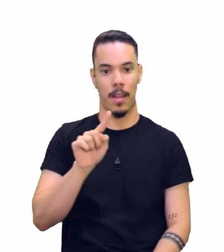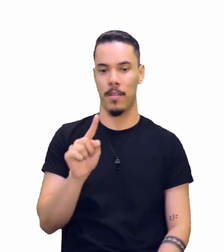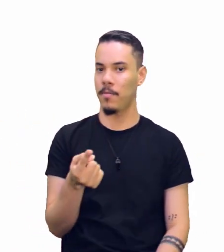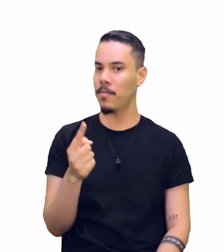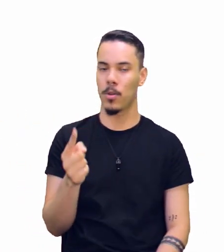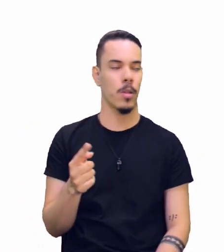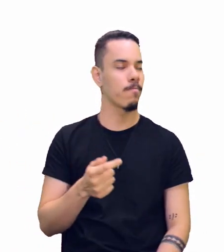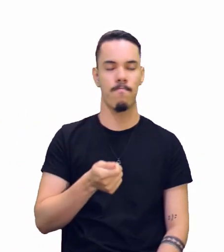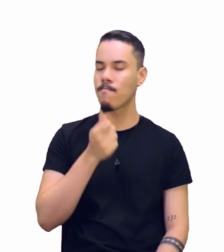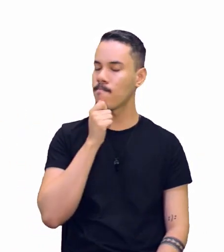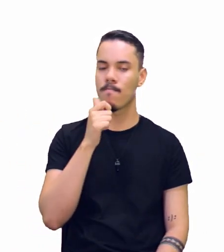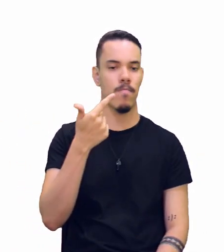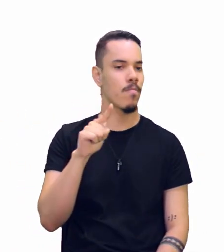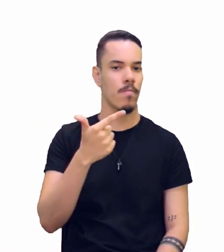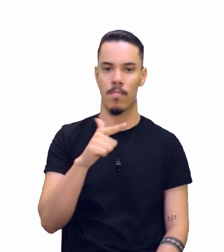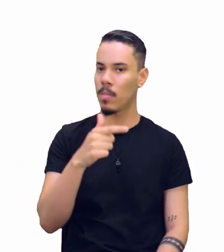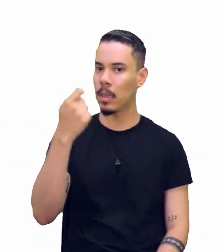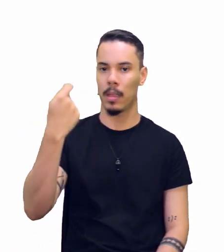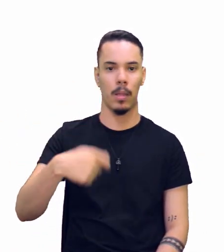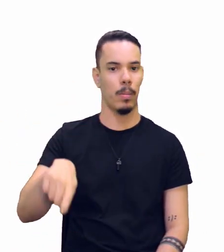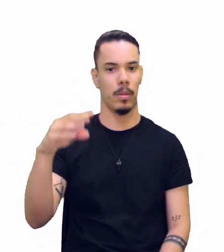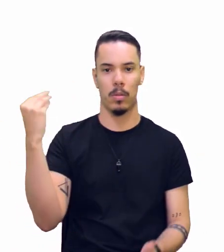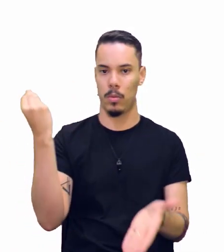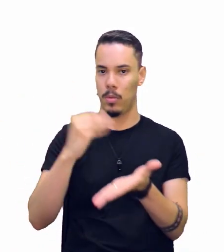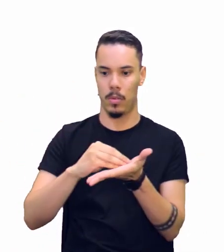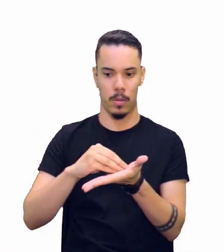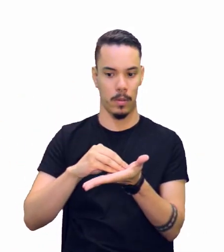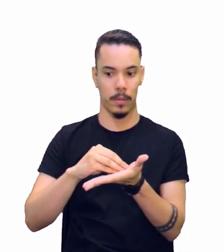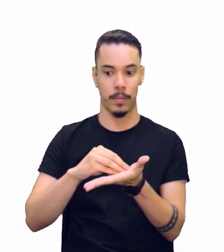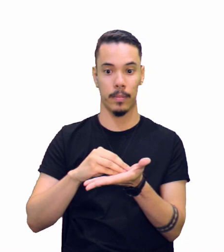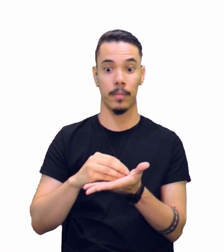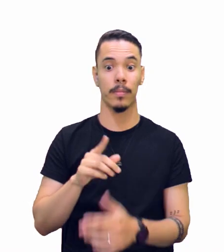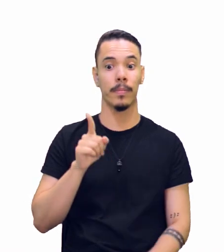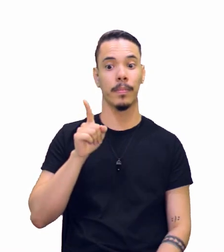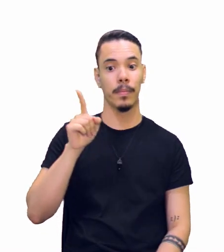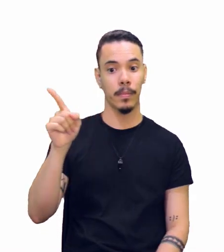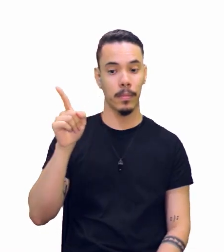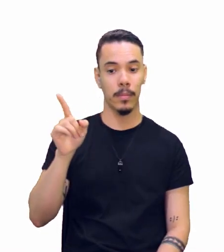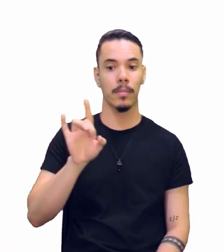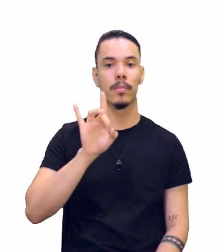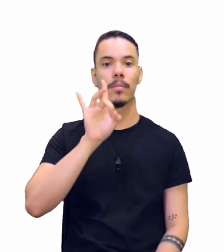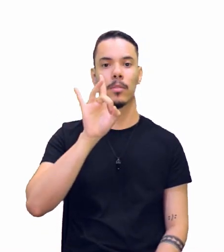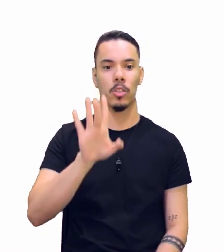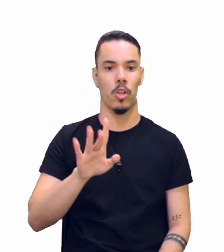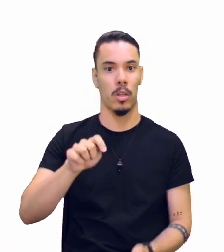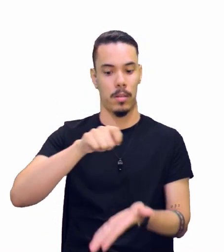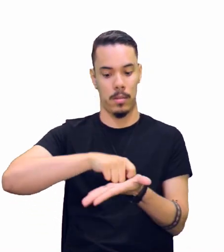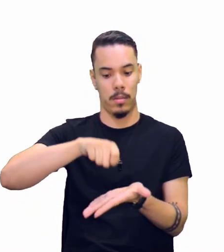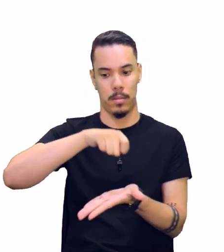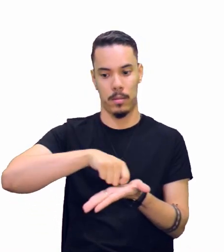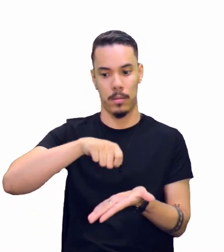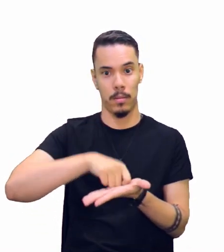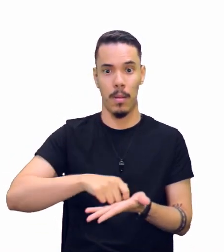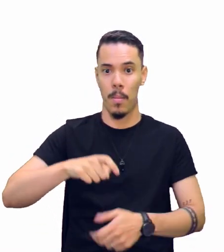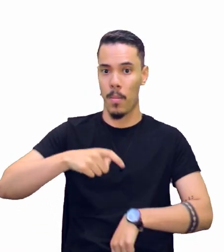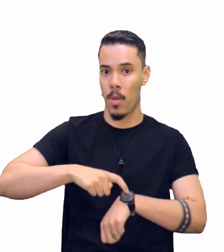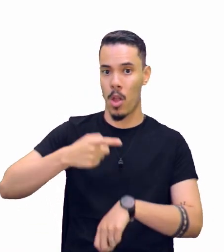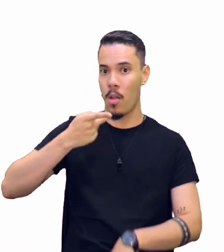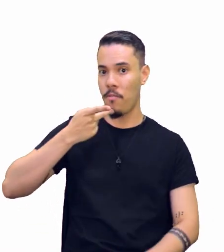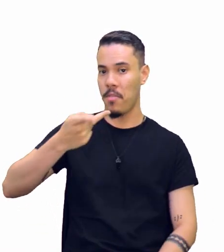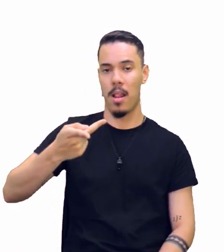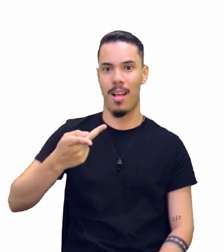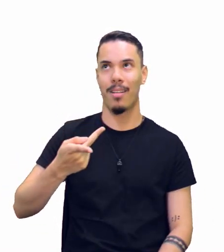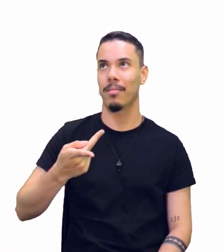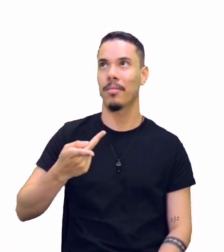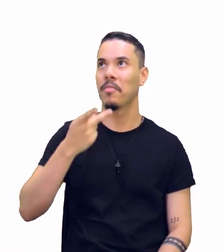não vem. Você não coloca a vírgula. Claro que isso é para fins de escrita, porque na hora de falar,